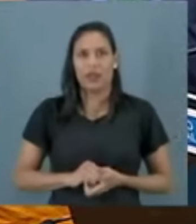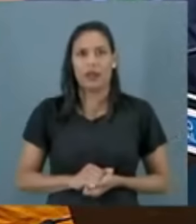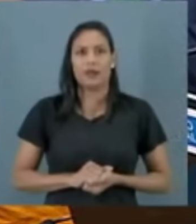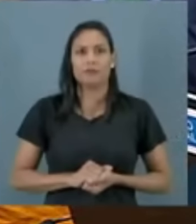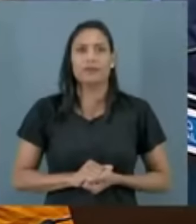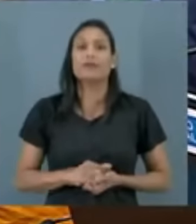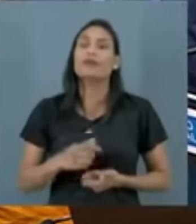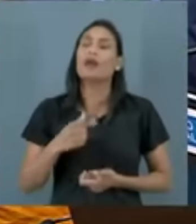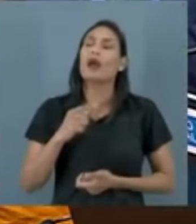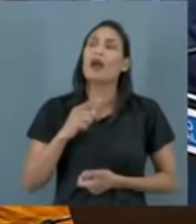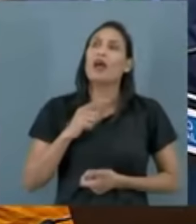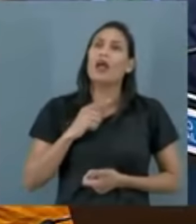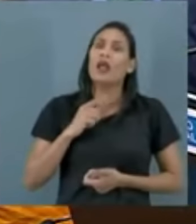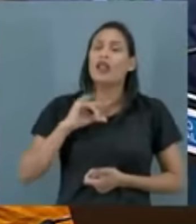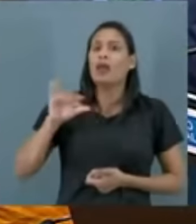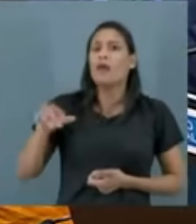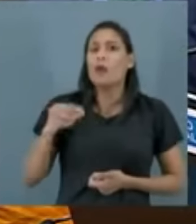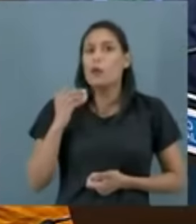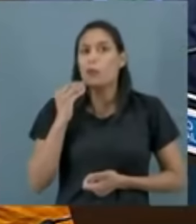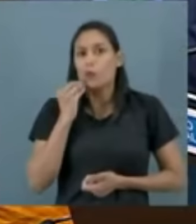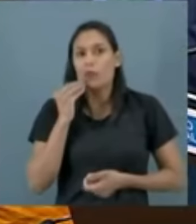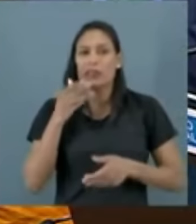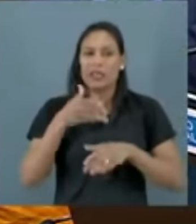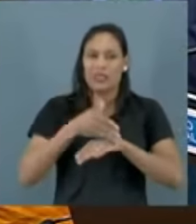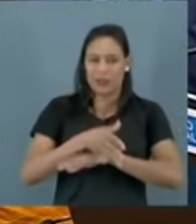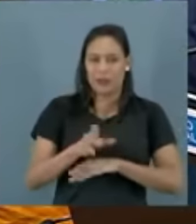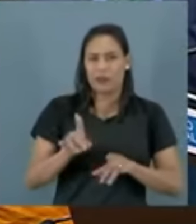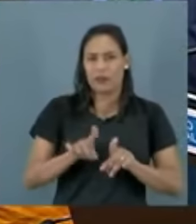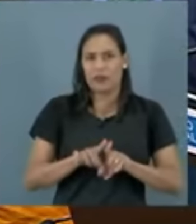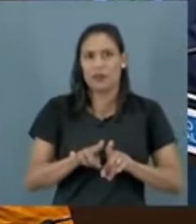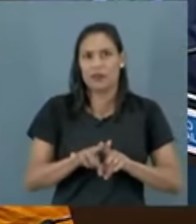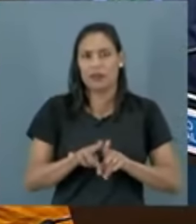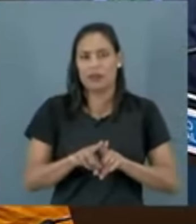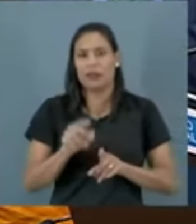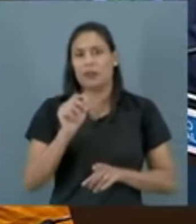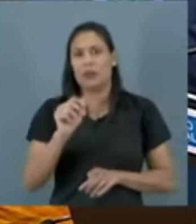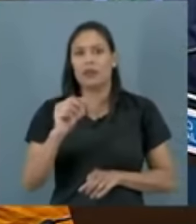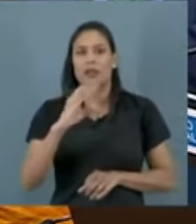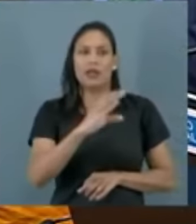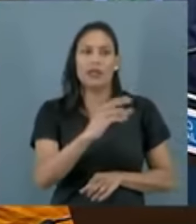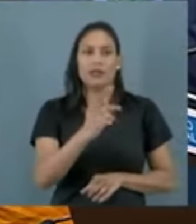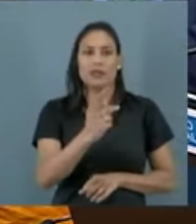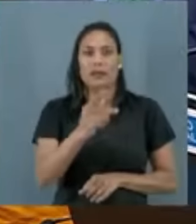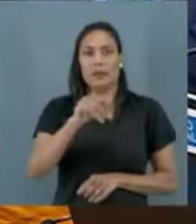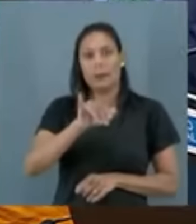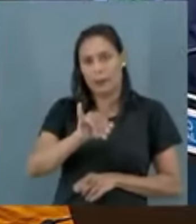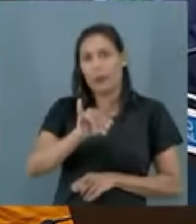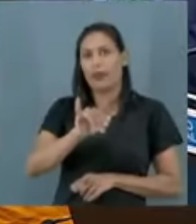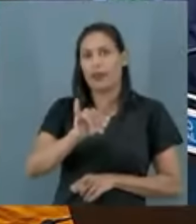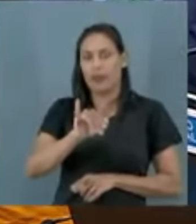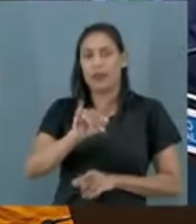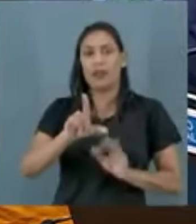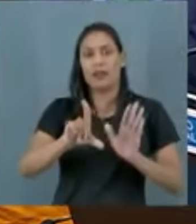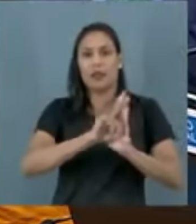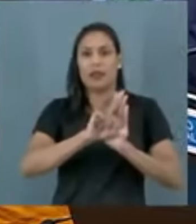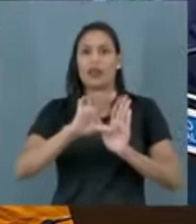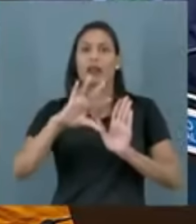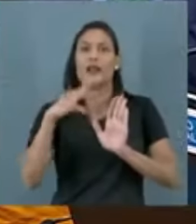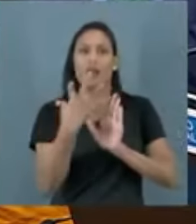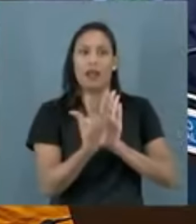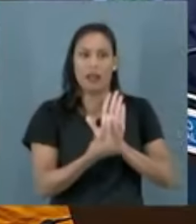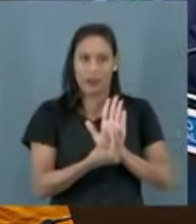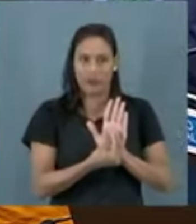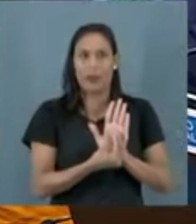tive a oportunidade, como deputado federal, de participar também da CPI da Lei Rouanet.